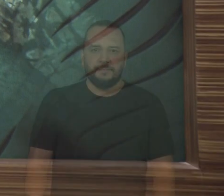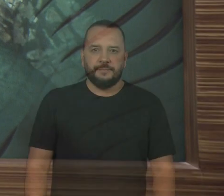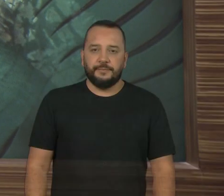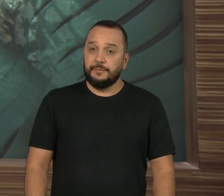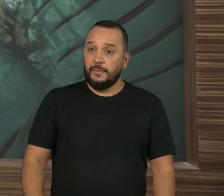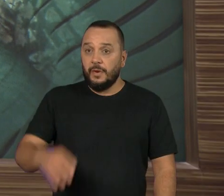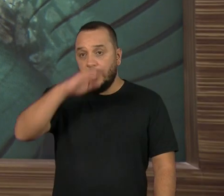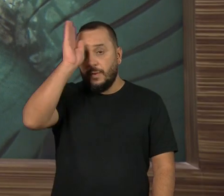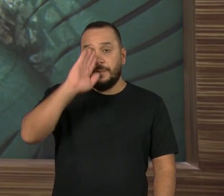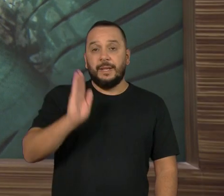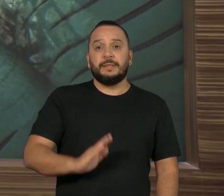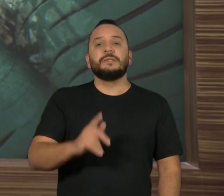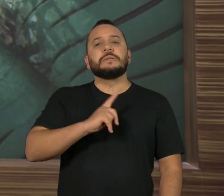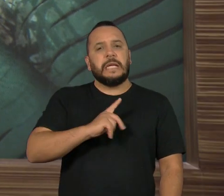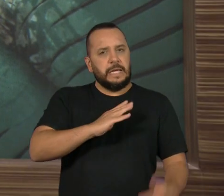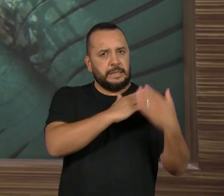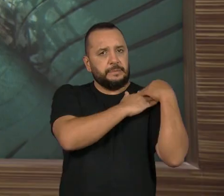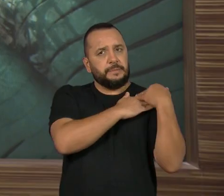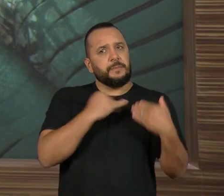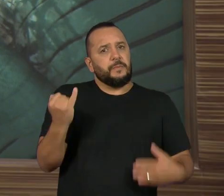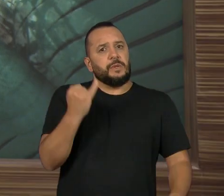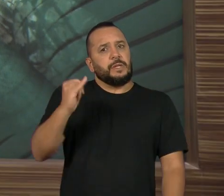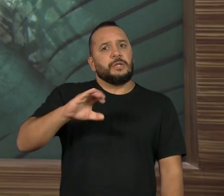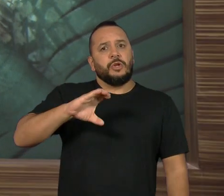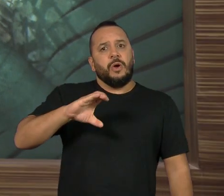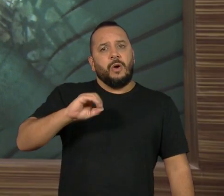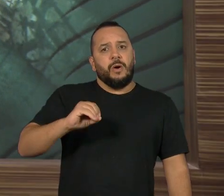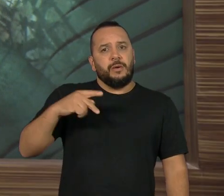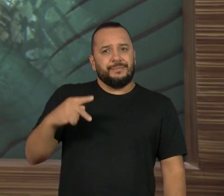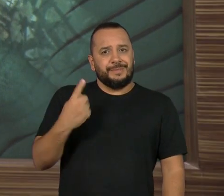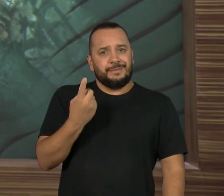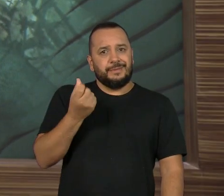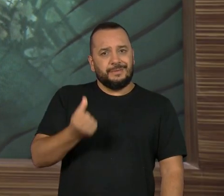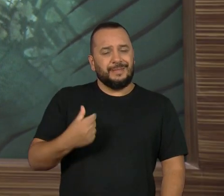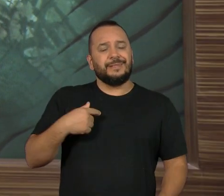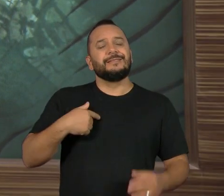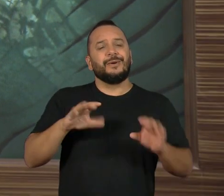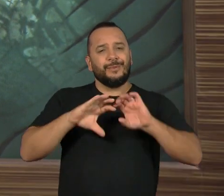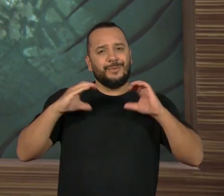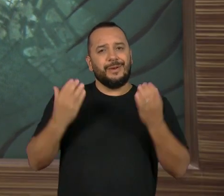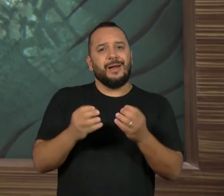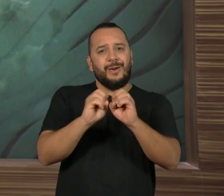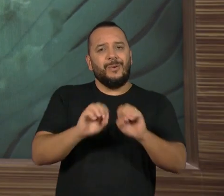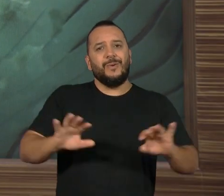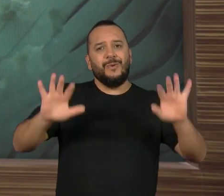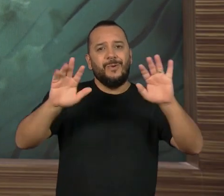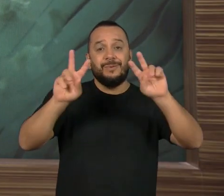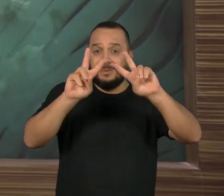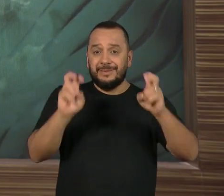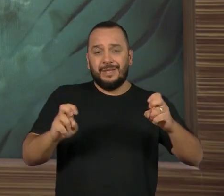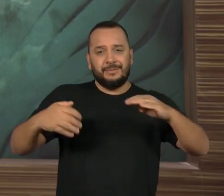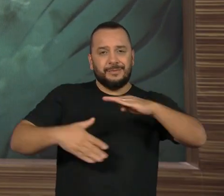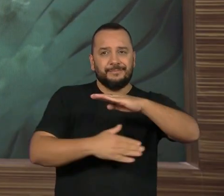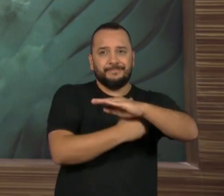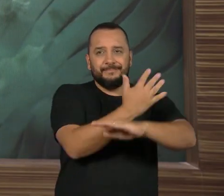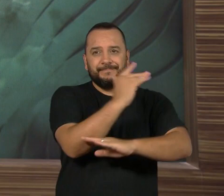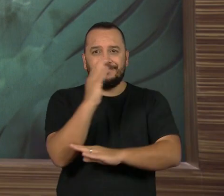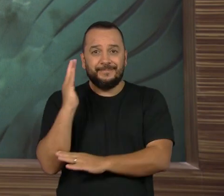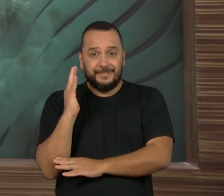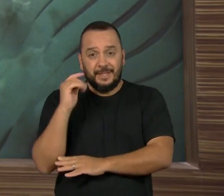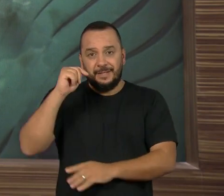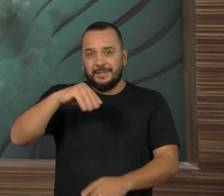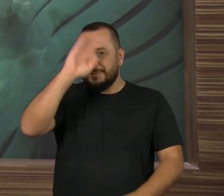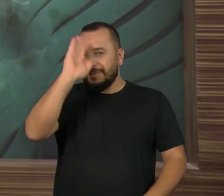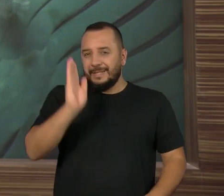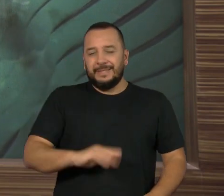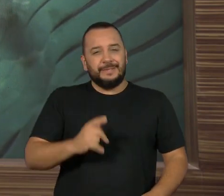O Brasil terá papel de destaque na COP16, a Conferência da ONU sobre Biodiversidade. É o país com a maior